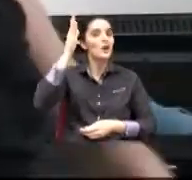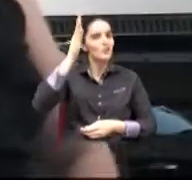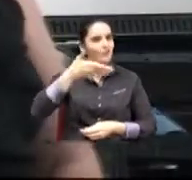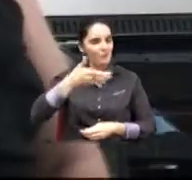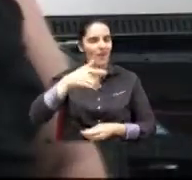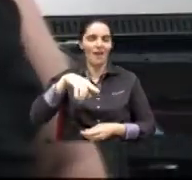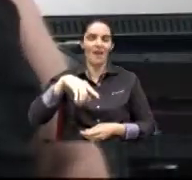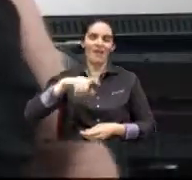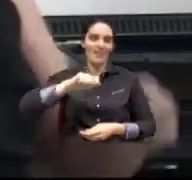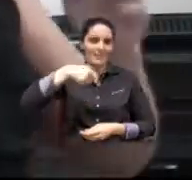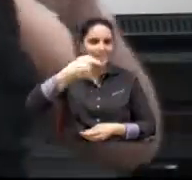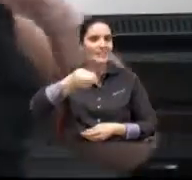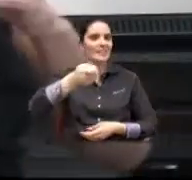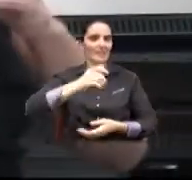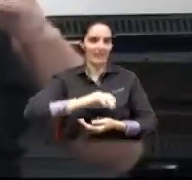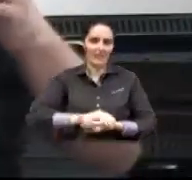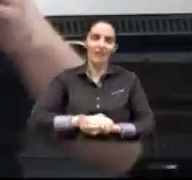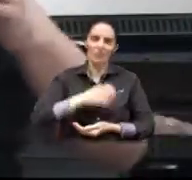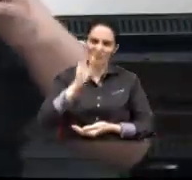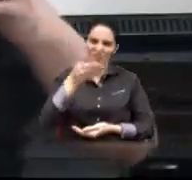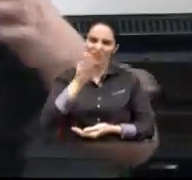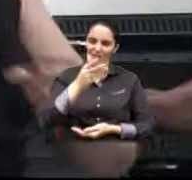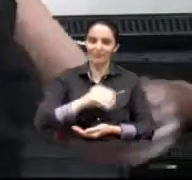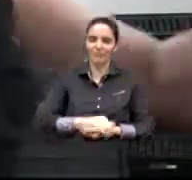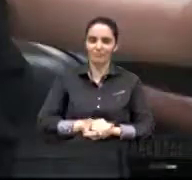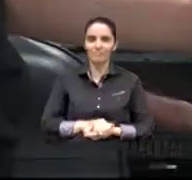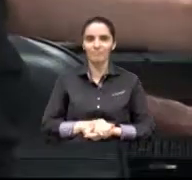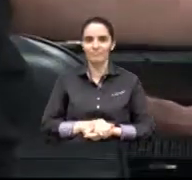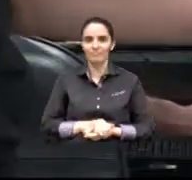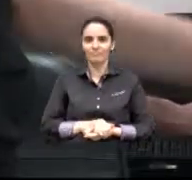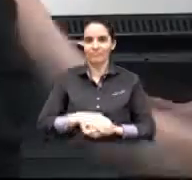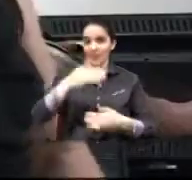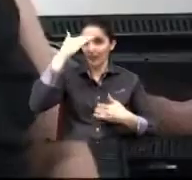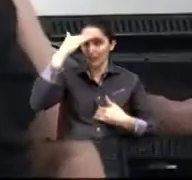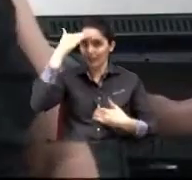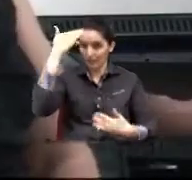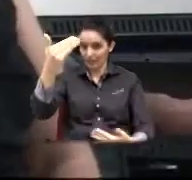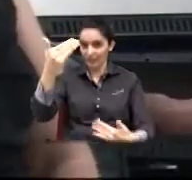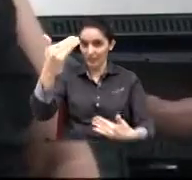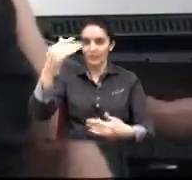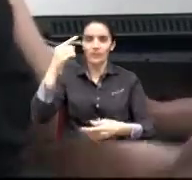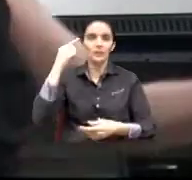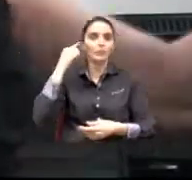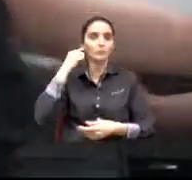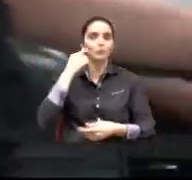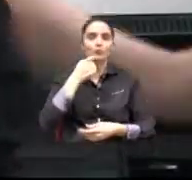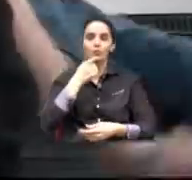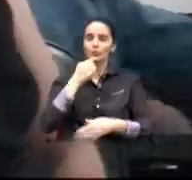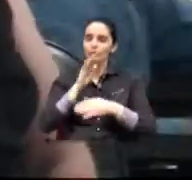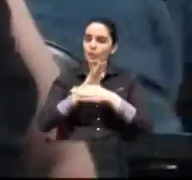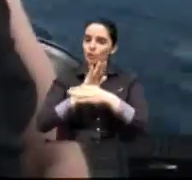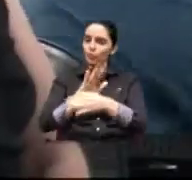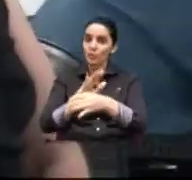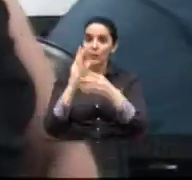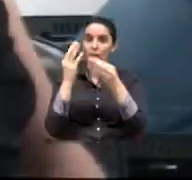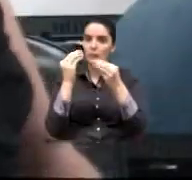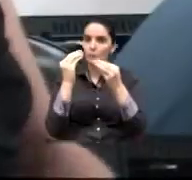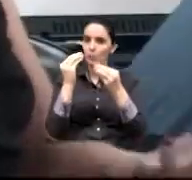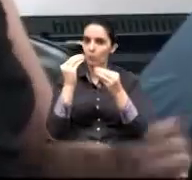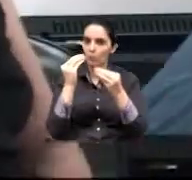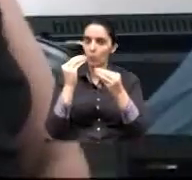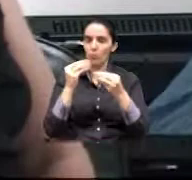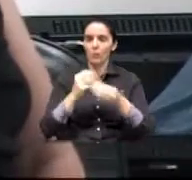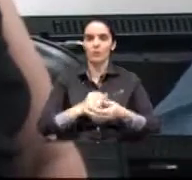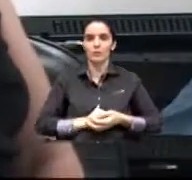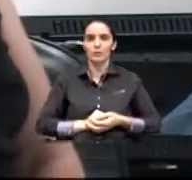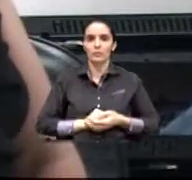me dado esse sinal da nossa convivência. Agradecer porque elas sempre me ajudaram muito. Minha dissertação no meu trabalho acadêmico foi